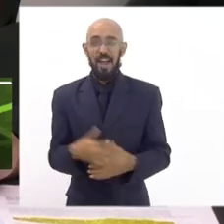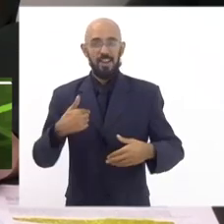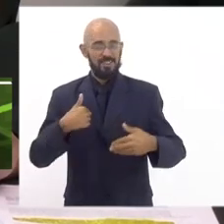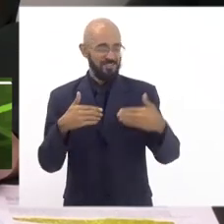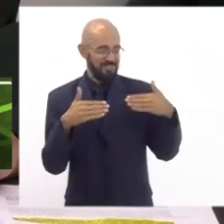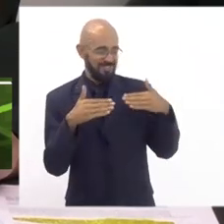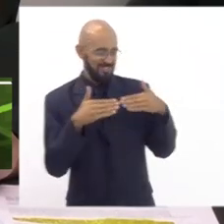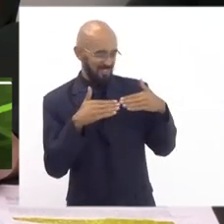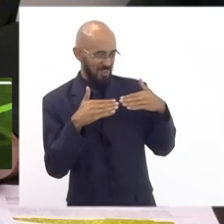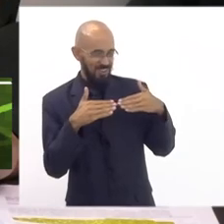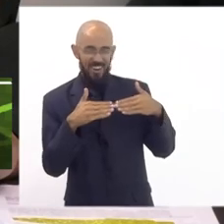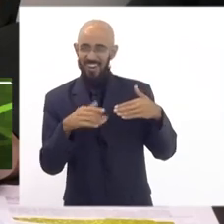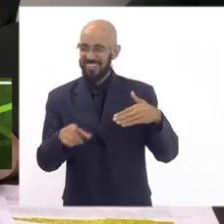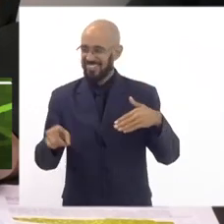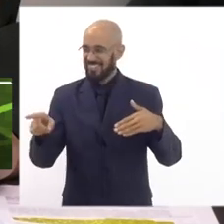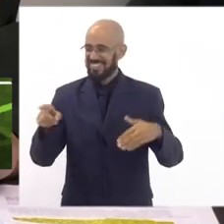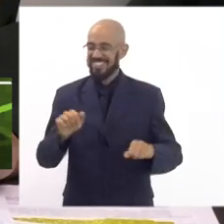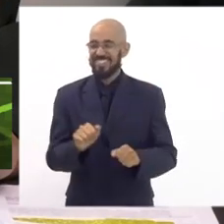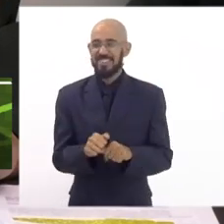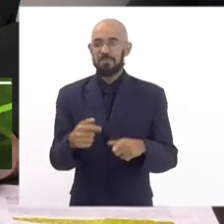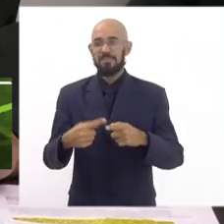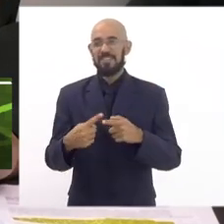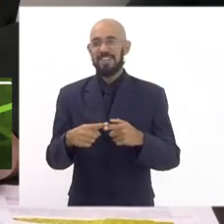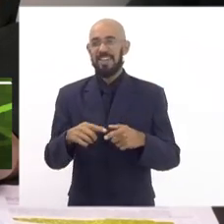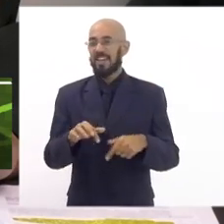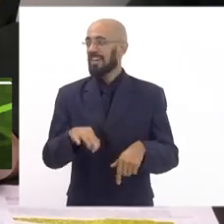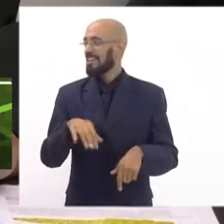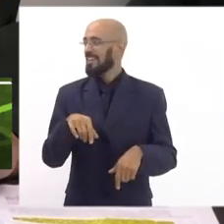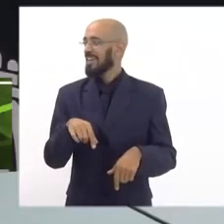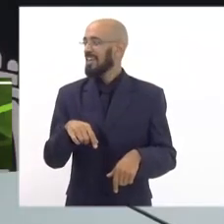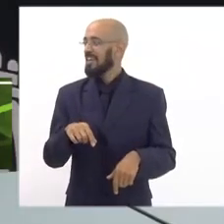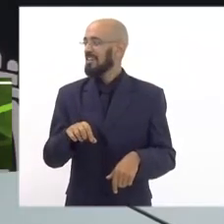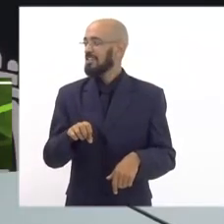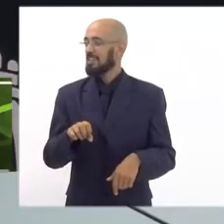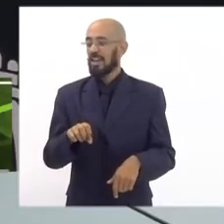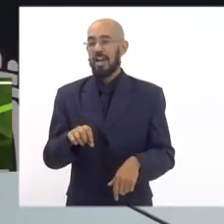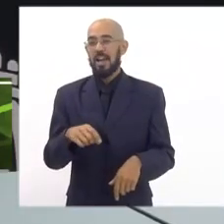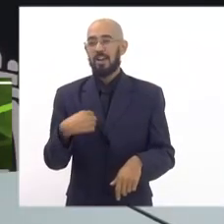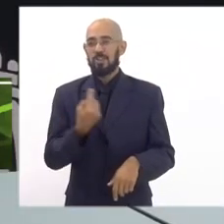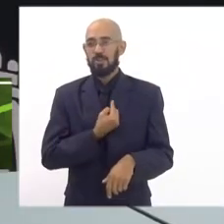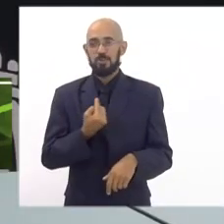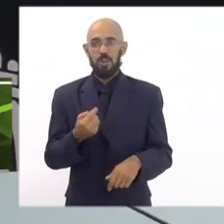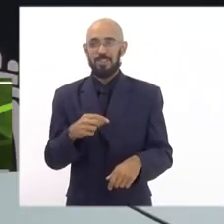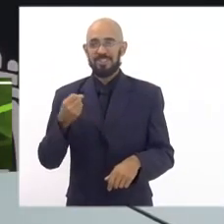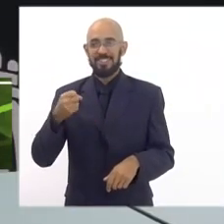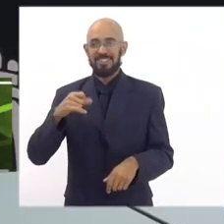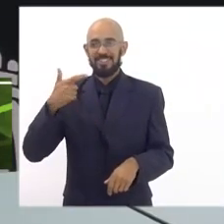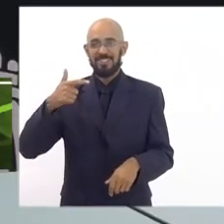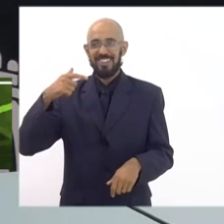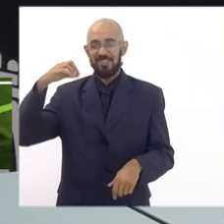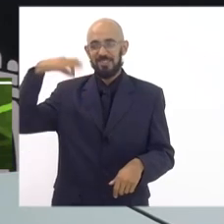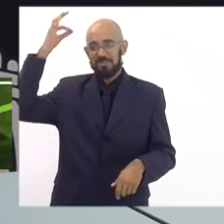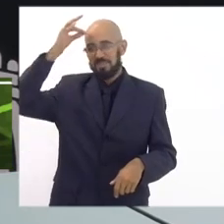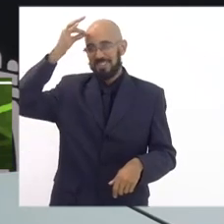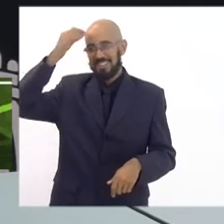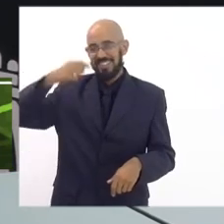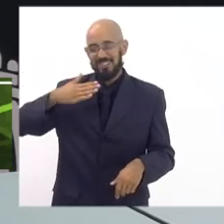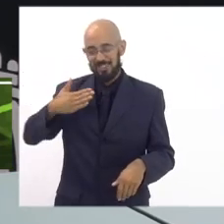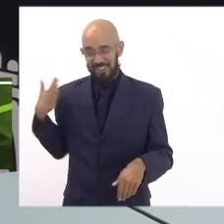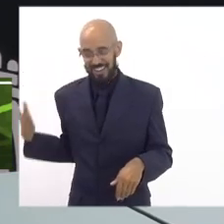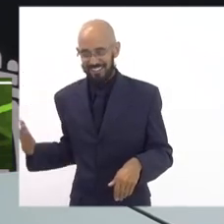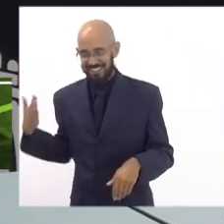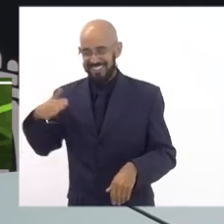Eu concordo com Vossa Excelência, até porque quem somos nós sem o Espírito Santo do nosso lado? A única coisa que eu